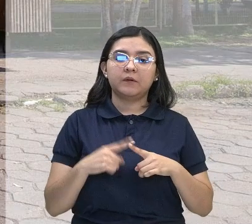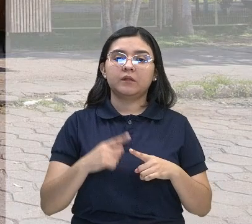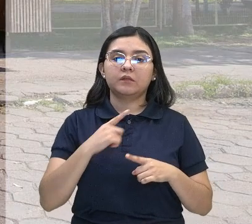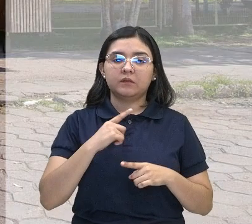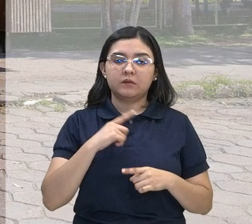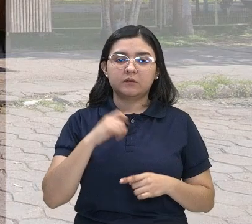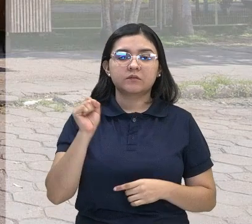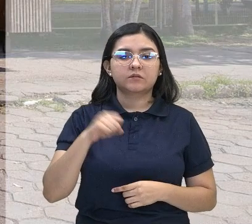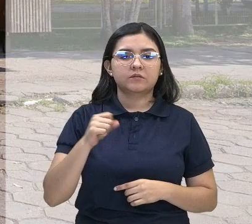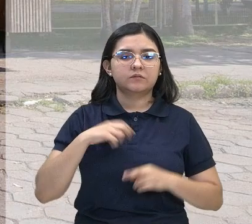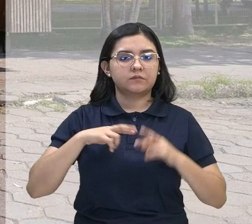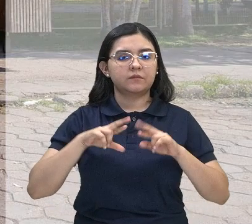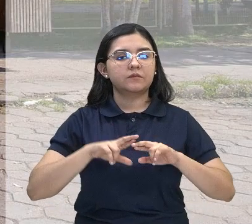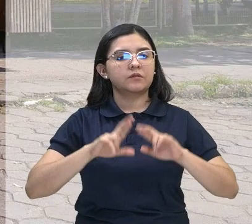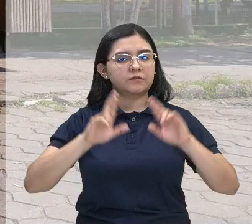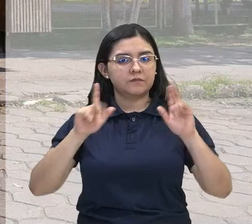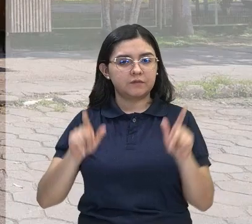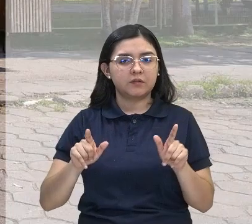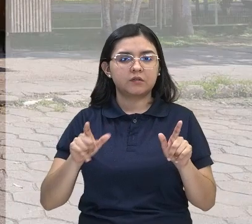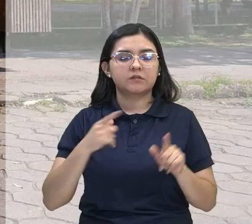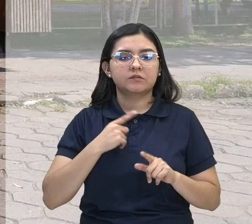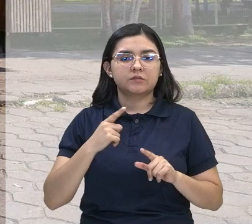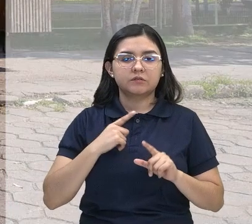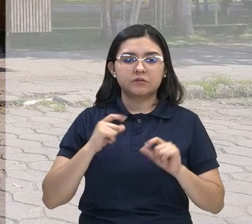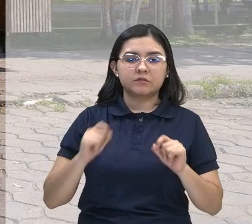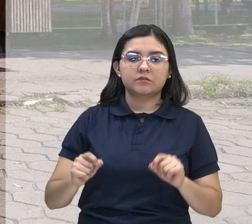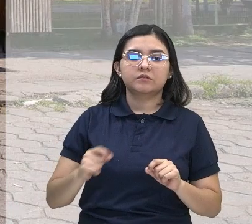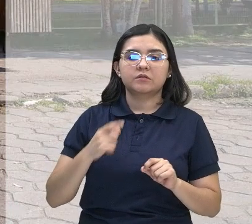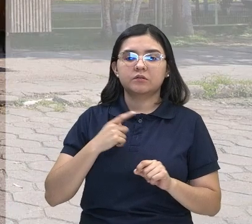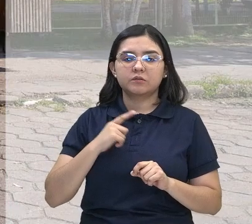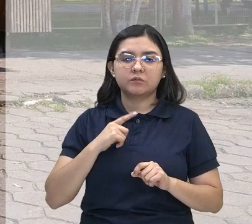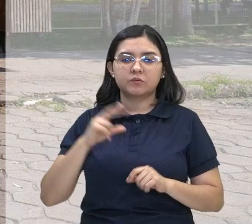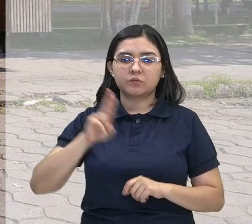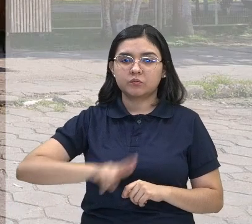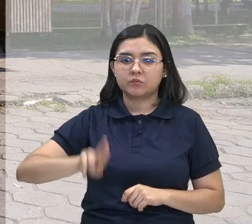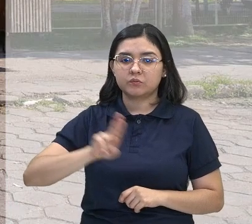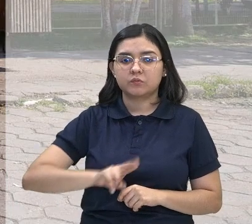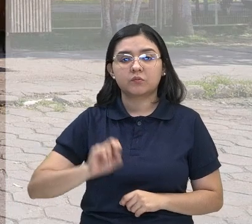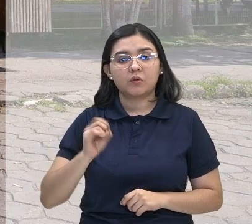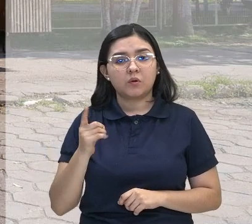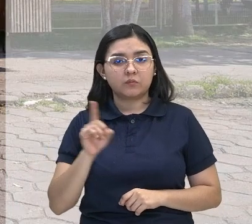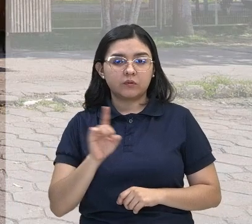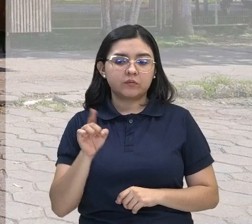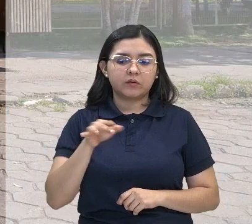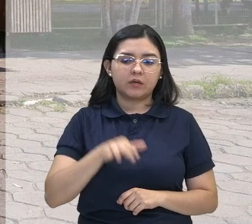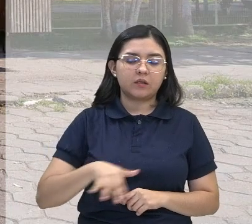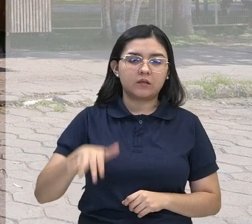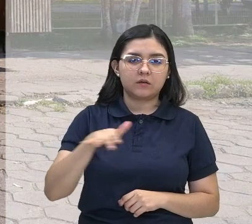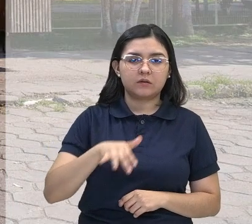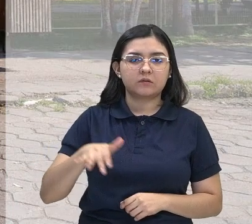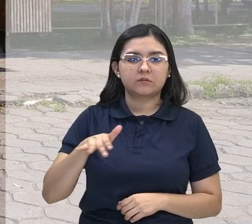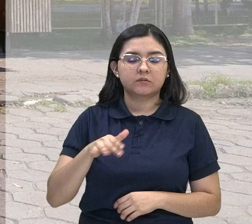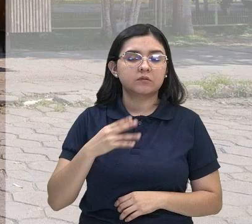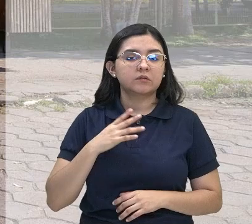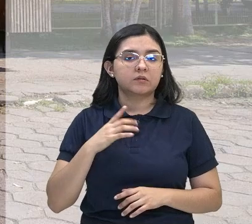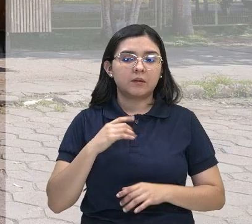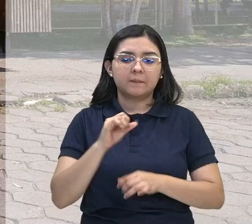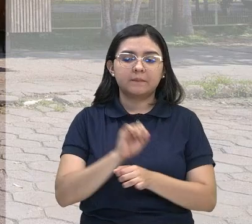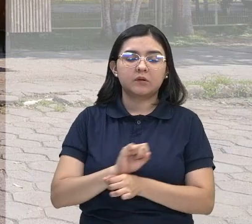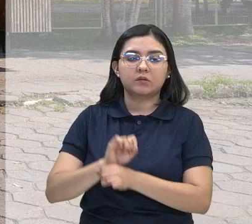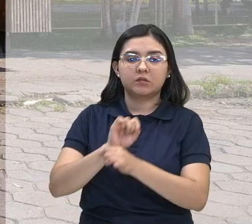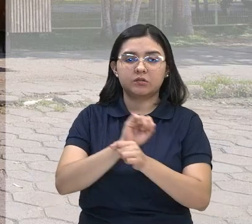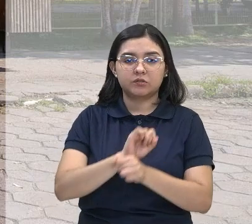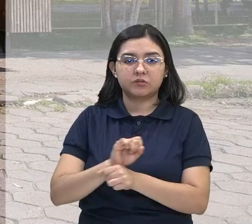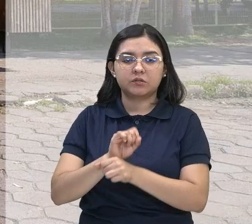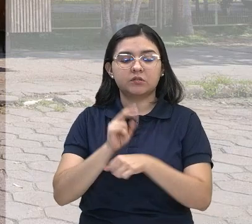sim, diferenças no manejo ou não daquela área que está protegida, que